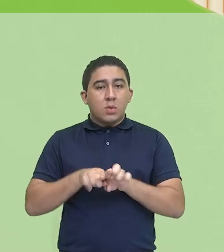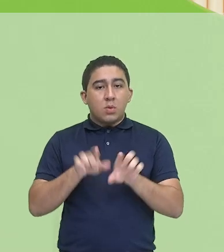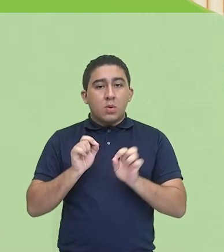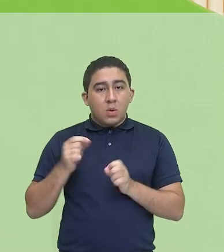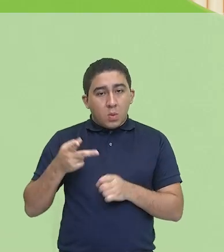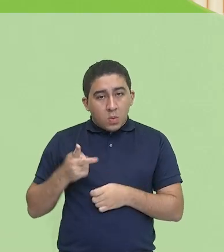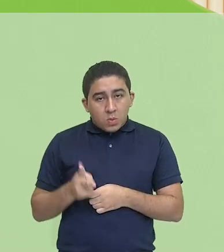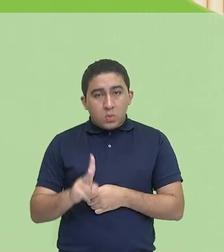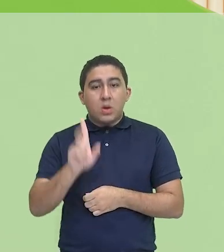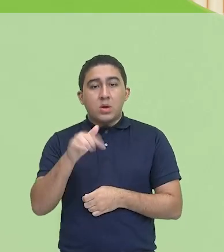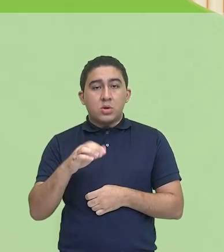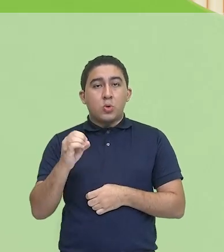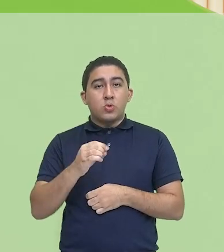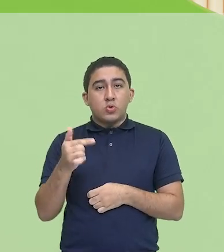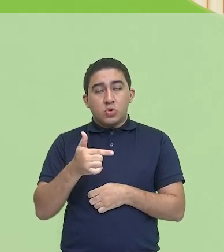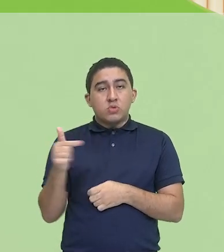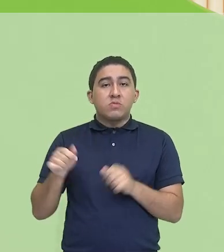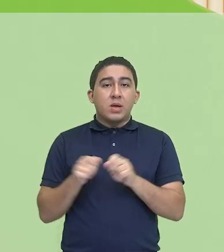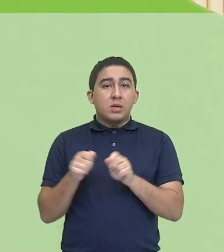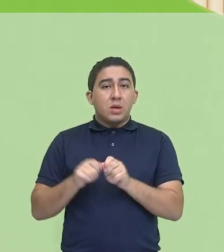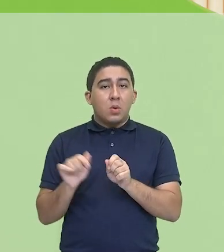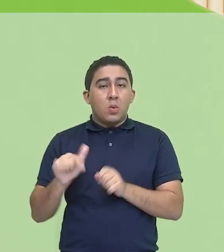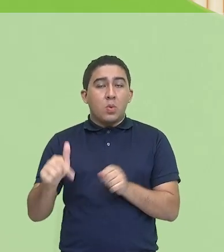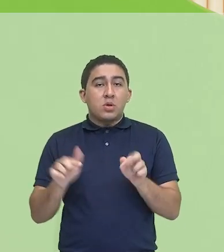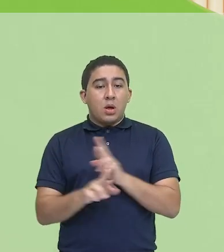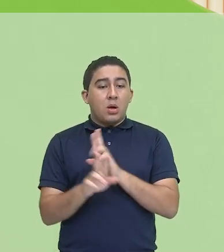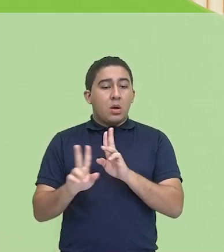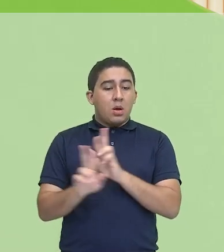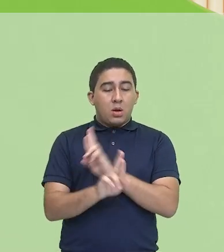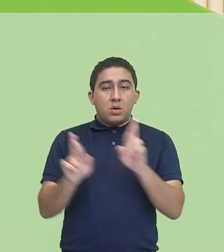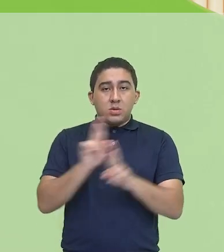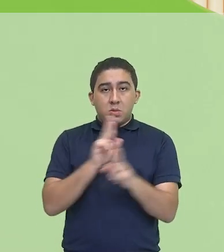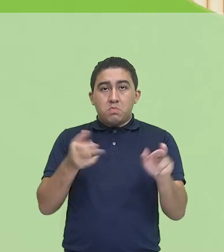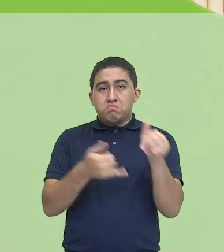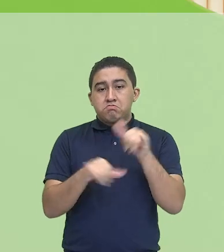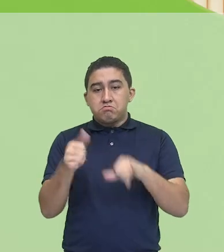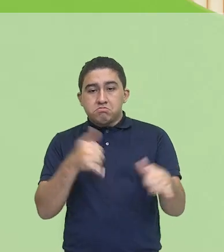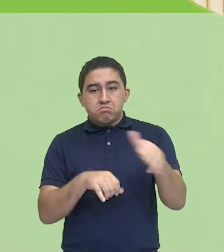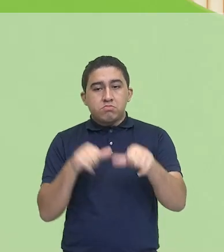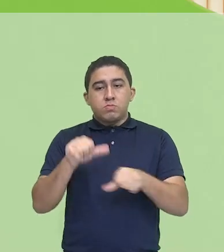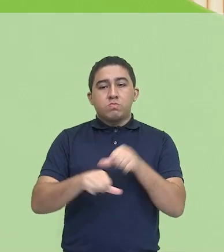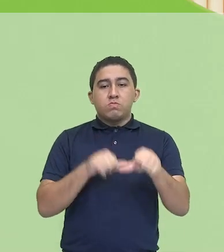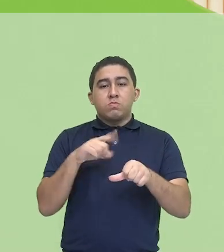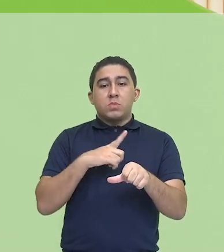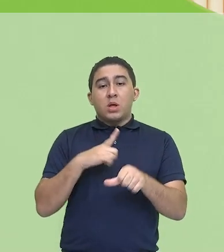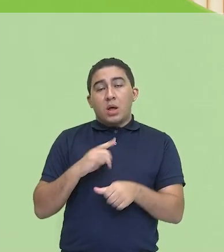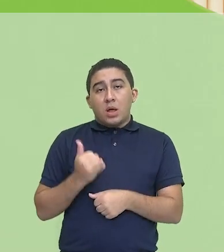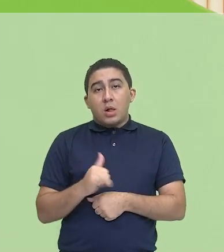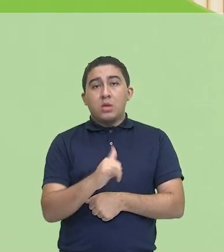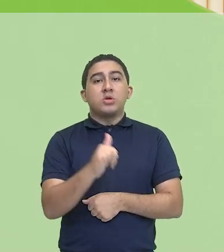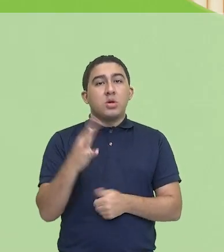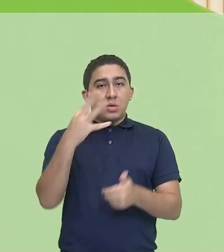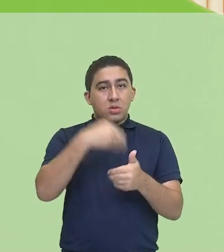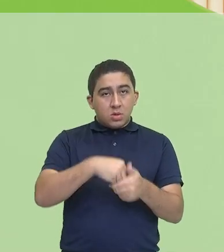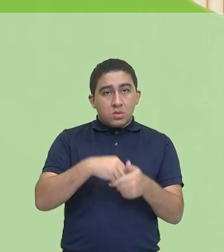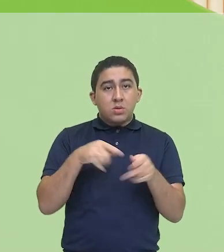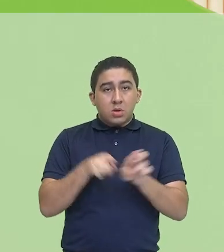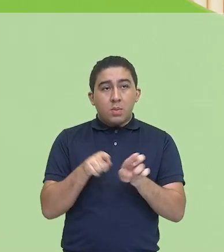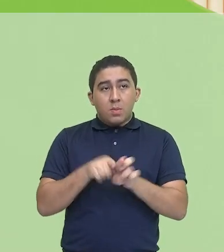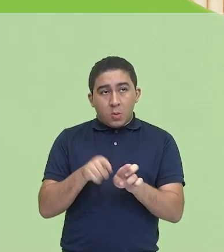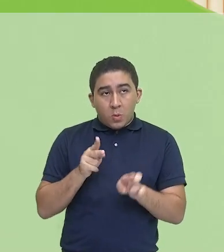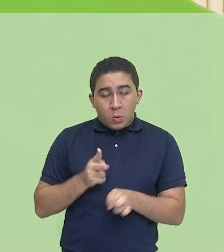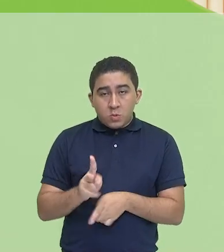oxigênio para fazer parte de uma outra reação metabólica, para ela poder consumir energia e se sustentar,